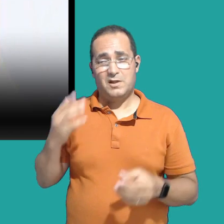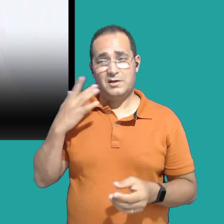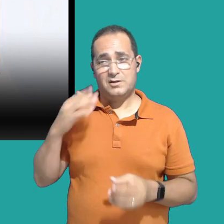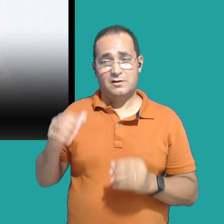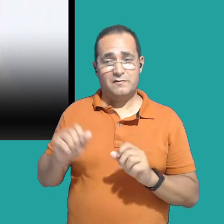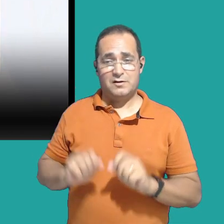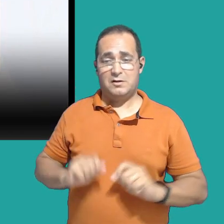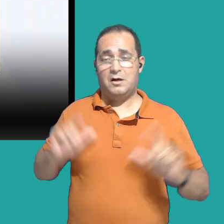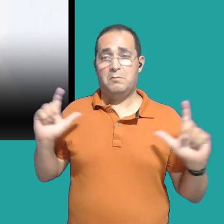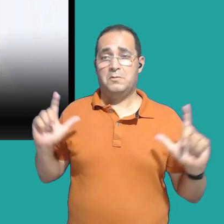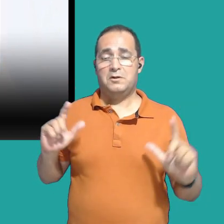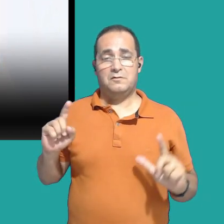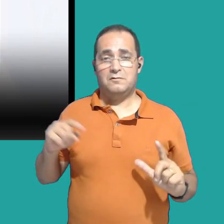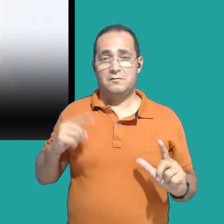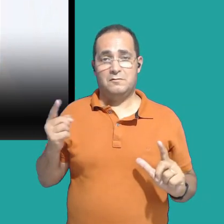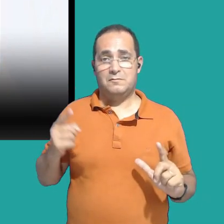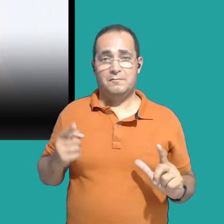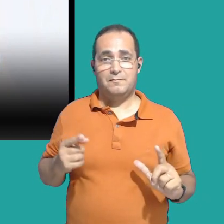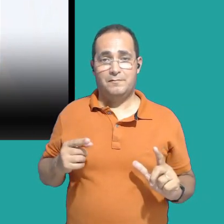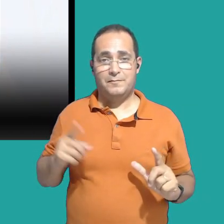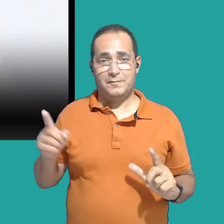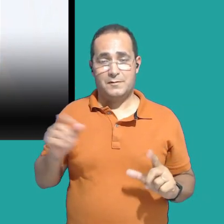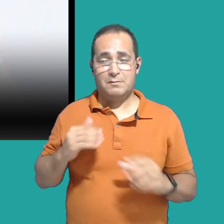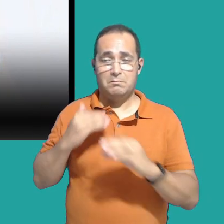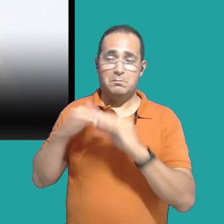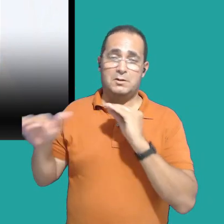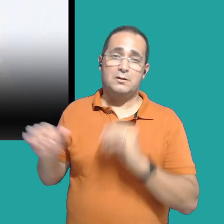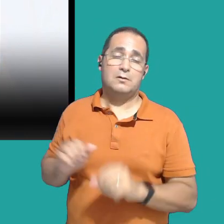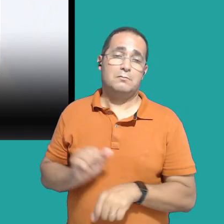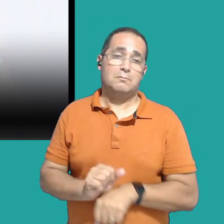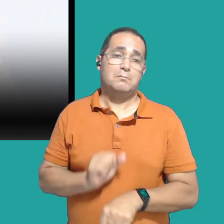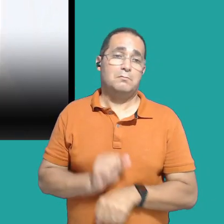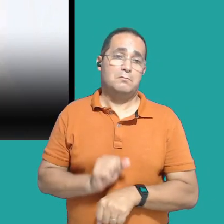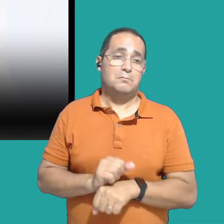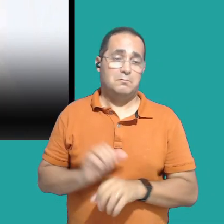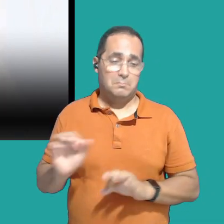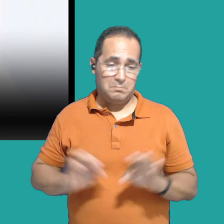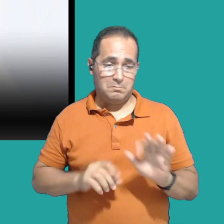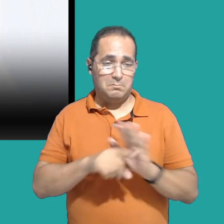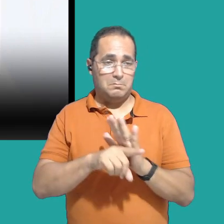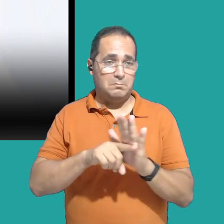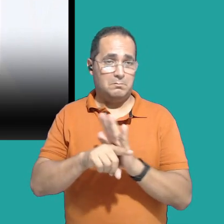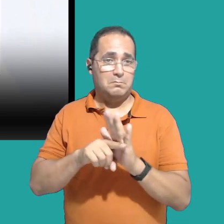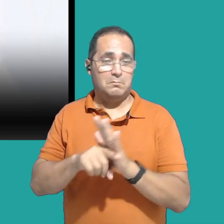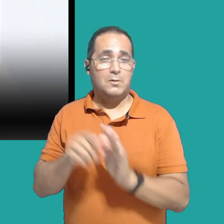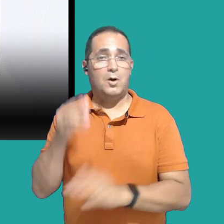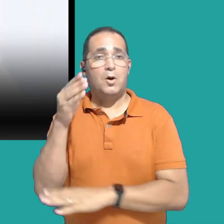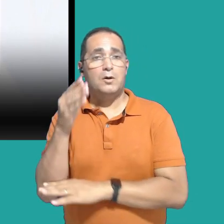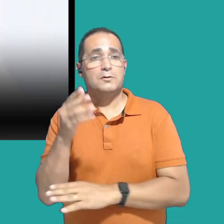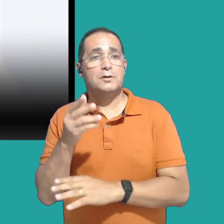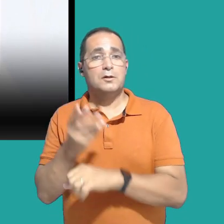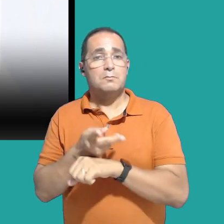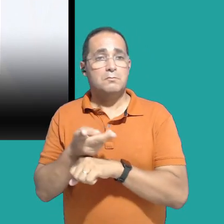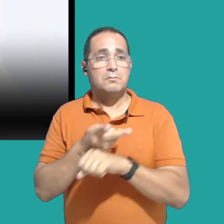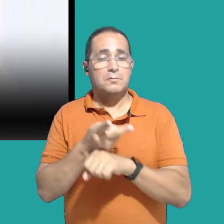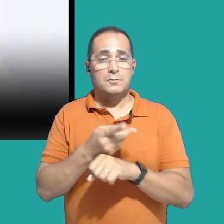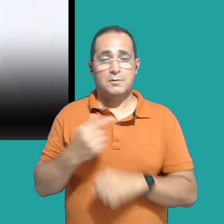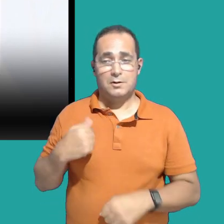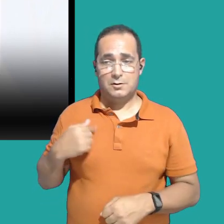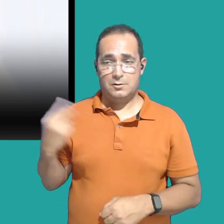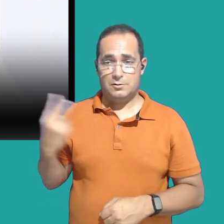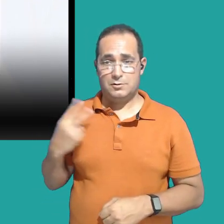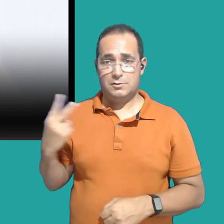ela não Mota, vai ver, pô. né? É tanta gente que ela não vai nem abrir meu e-mail. É, Lívia Aí eu Mota. mandei e continuei fazendo a minha pesquisa